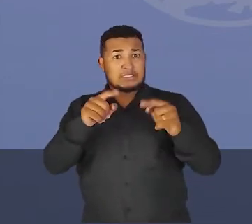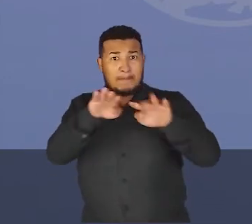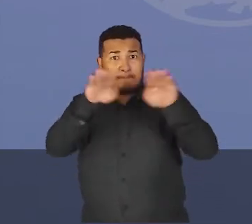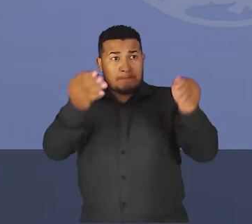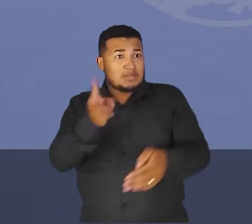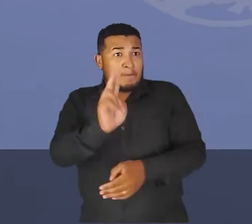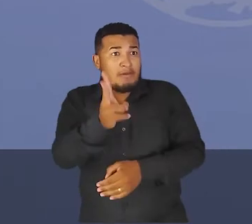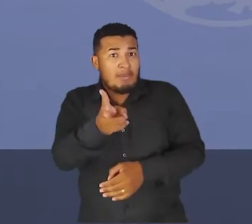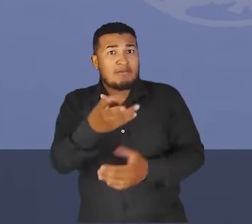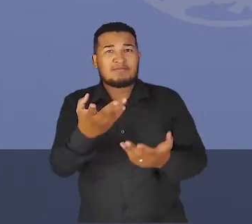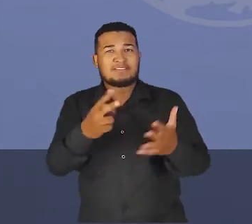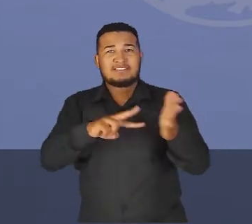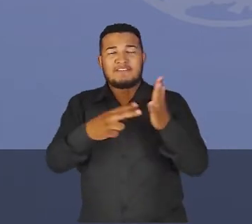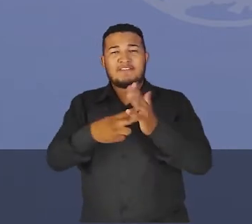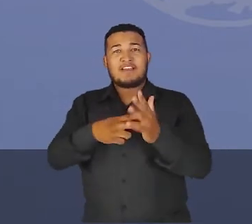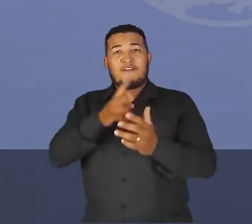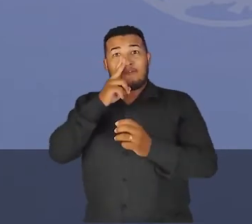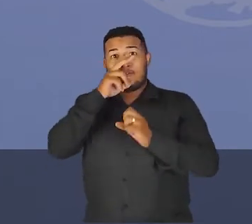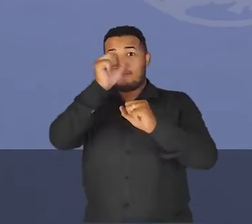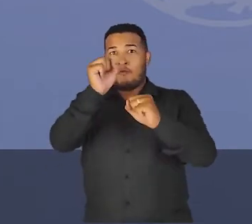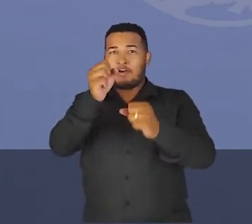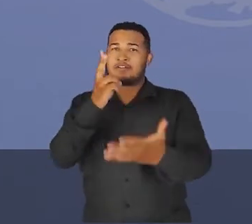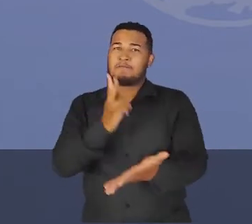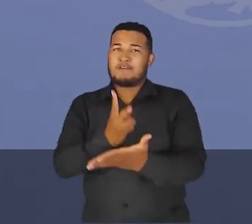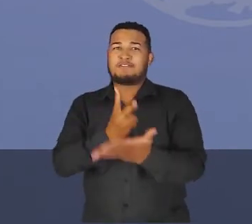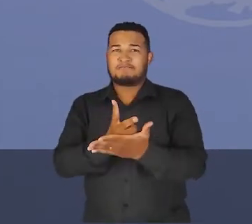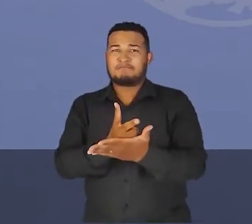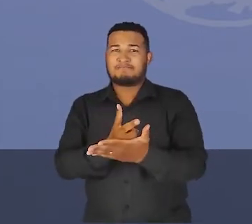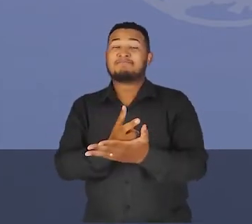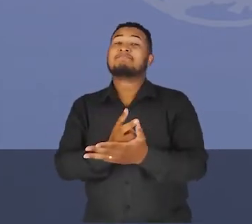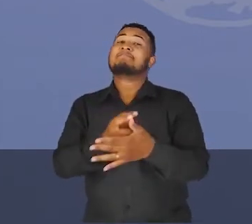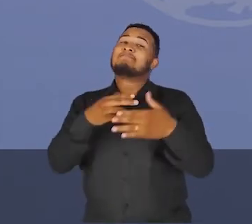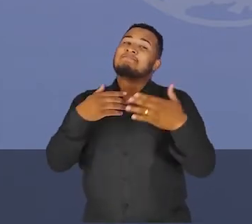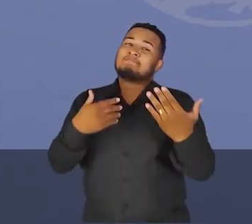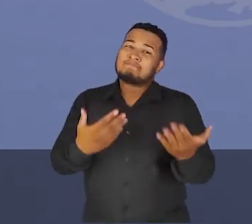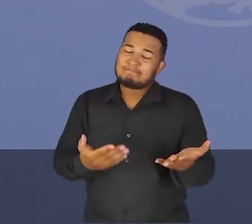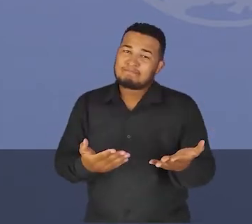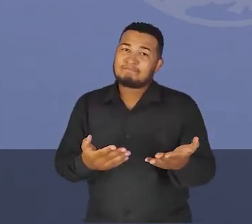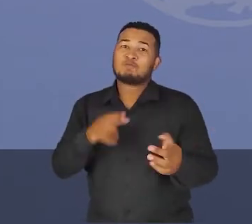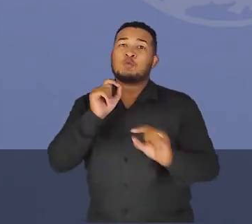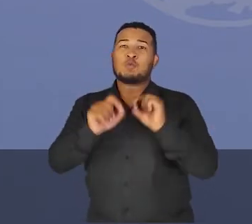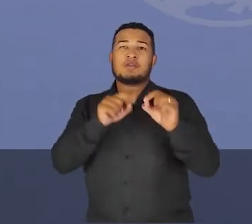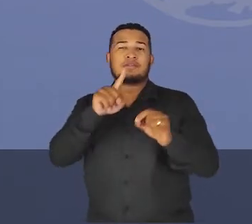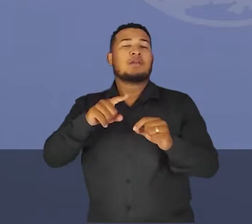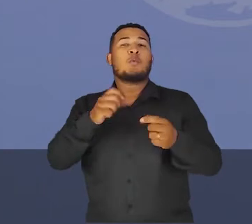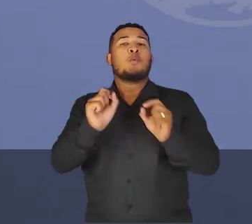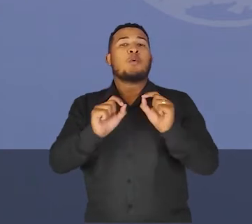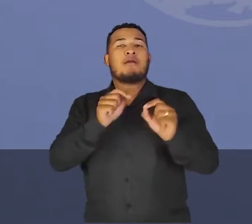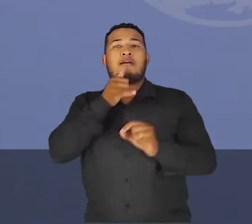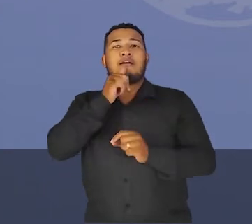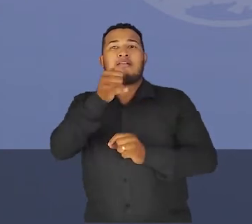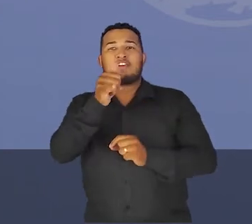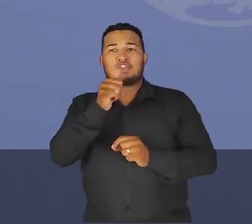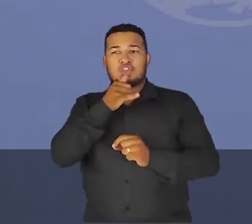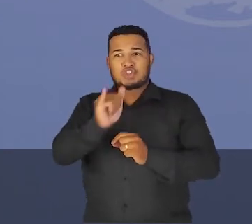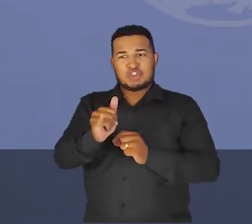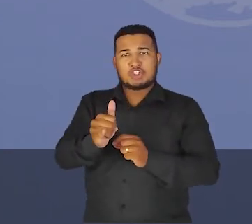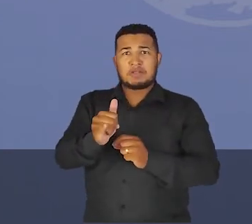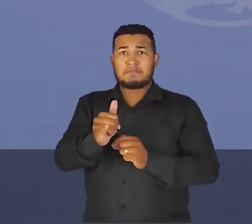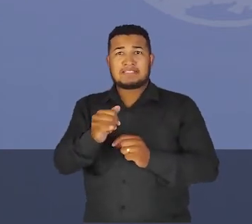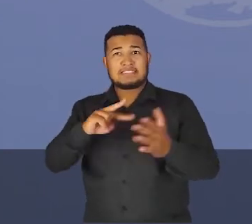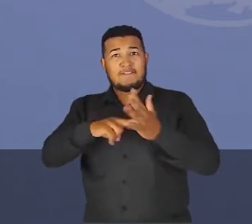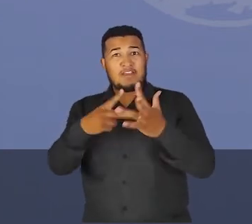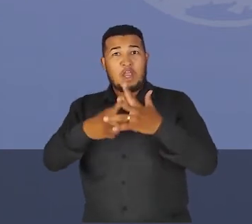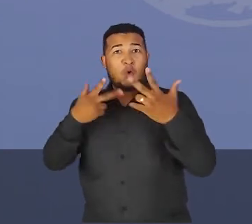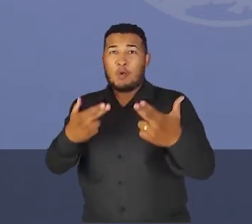mesma mesa, ou seja, então você está fazendo a mesma força. Então, neste caso, o fluxo energético não vai ser o mesmo porque você